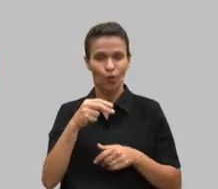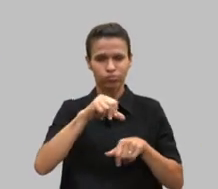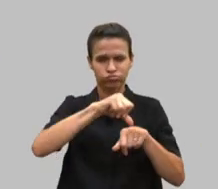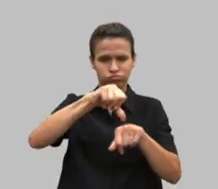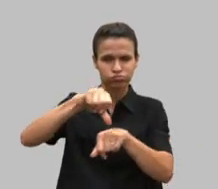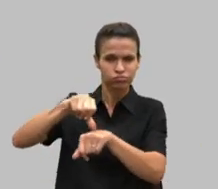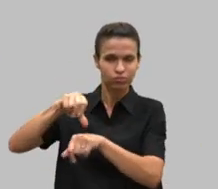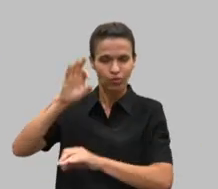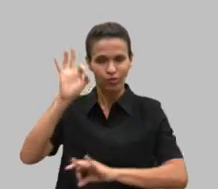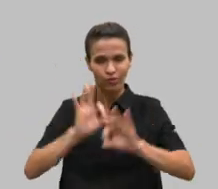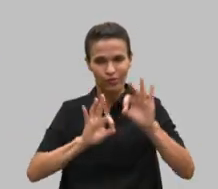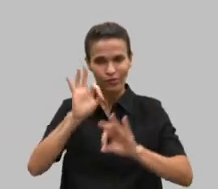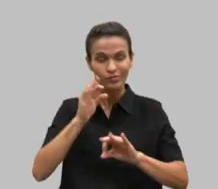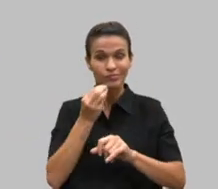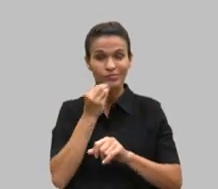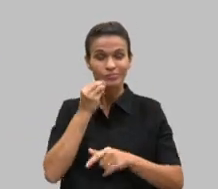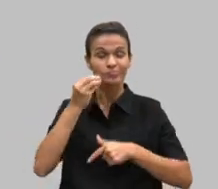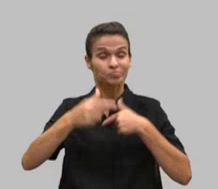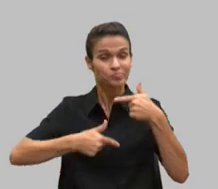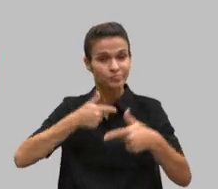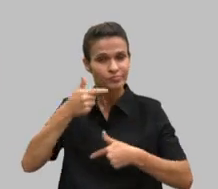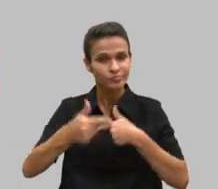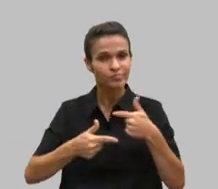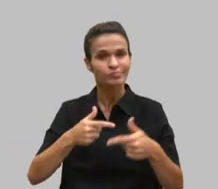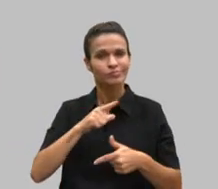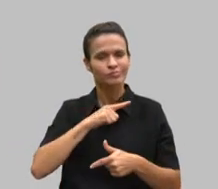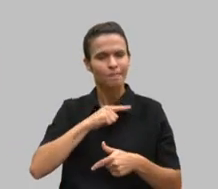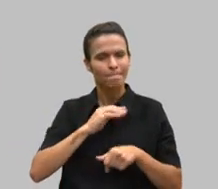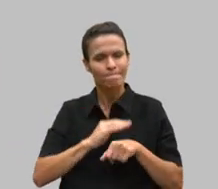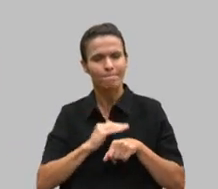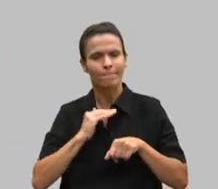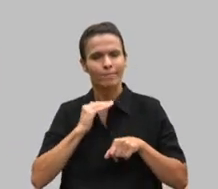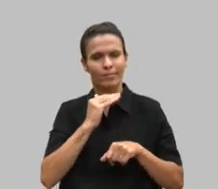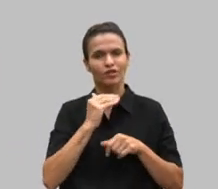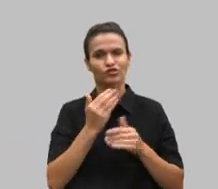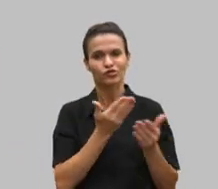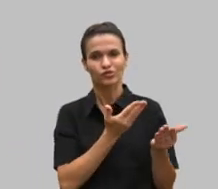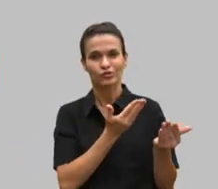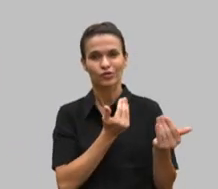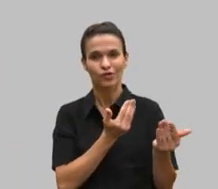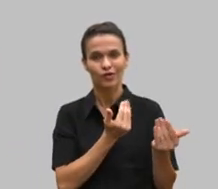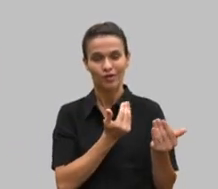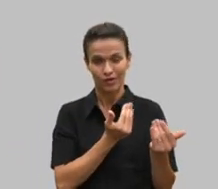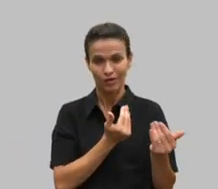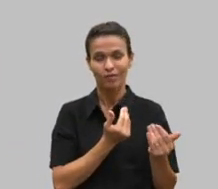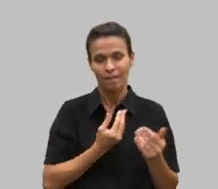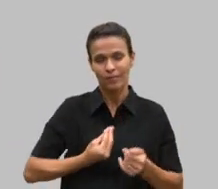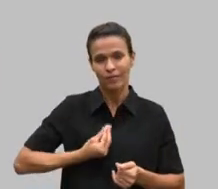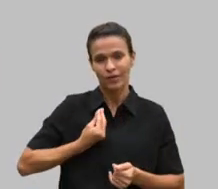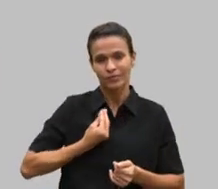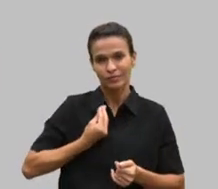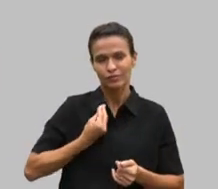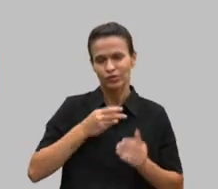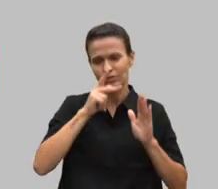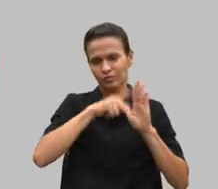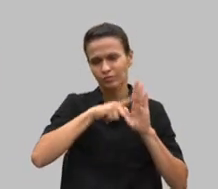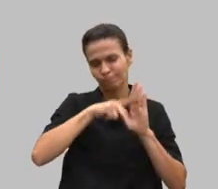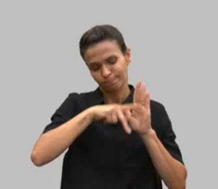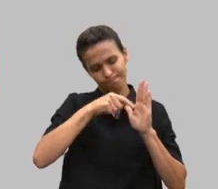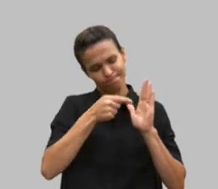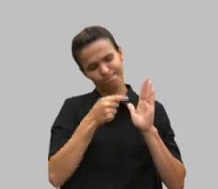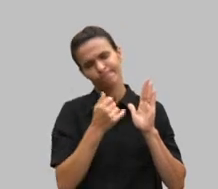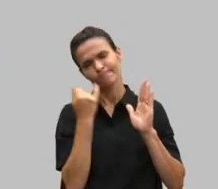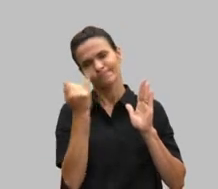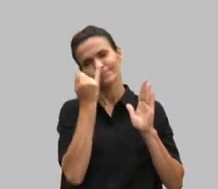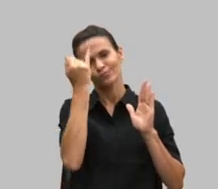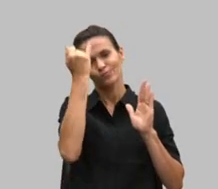tempo que trabalhar para que a gente tenha cada vez mais câmaras mais jovens cara Professor Dani participando desse programa tão importante para